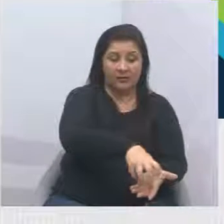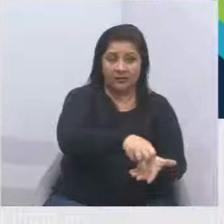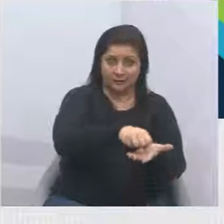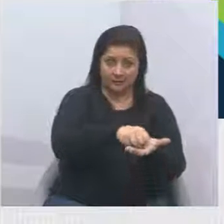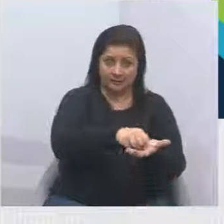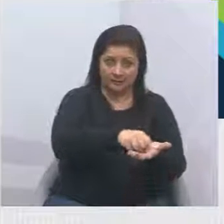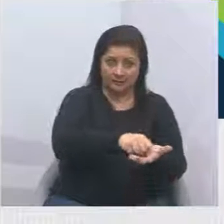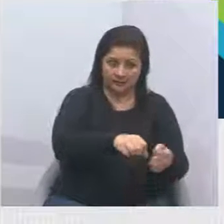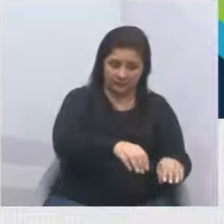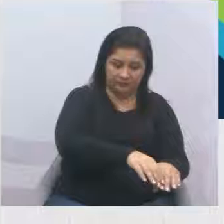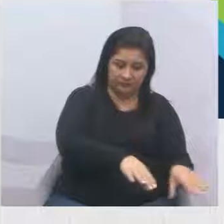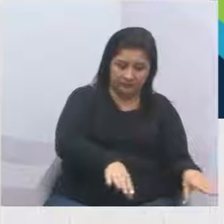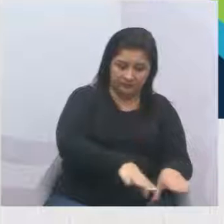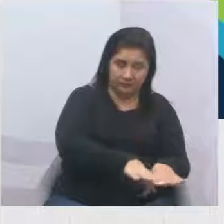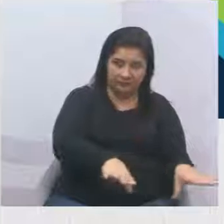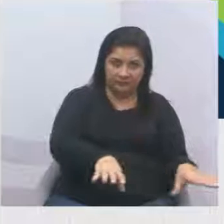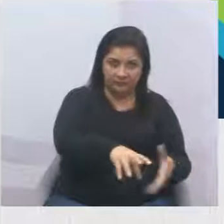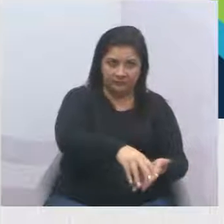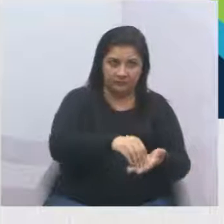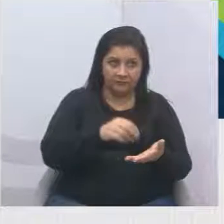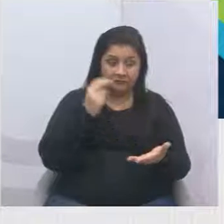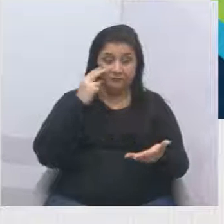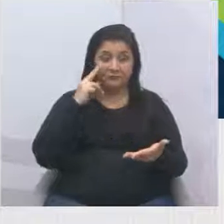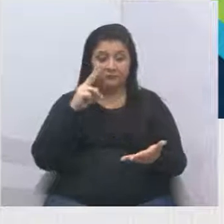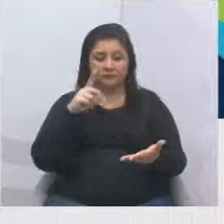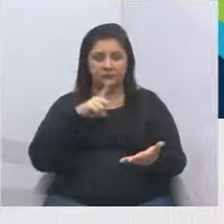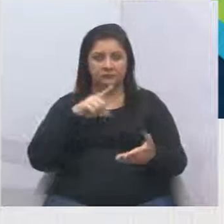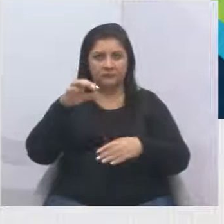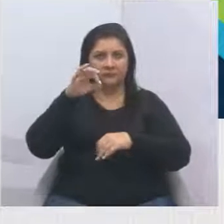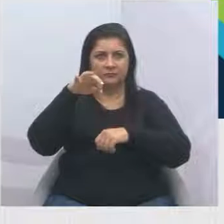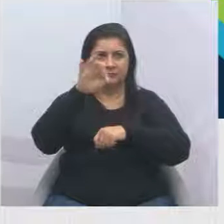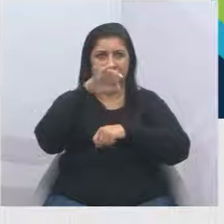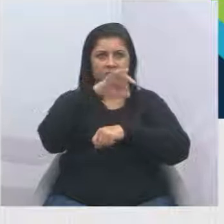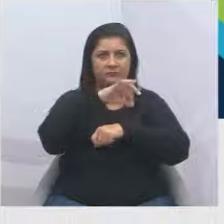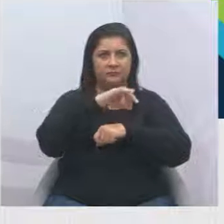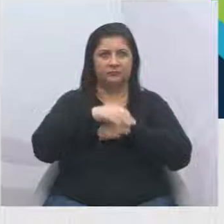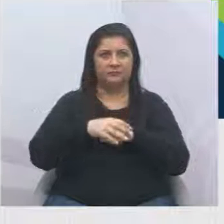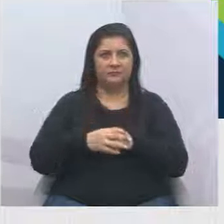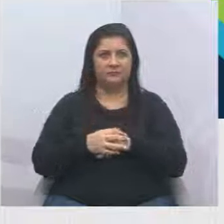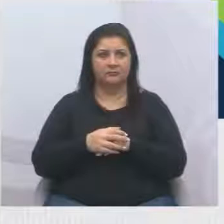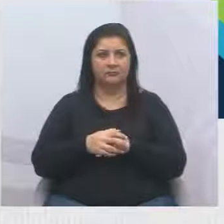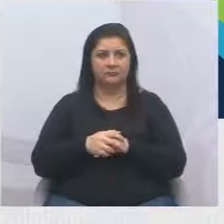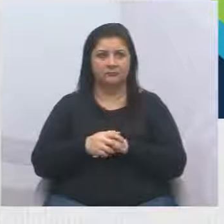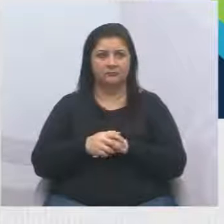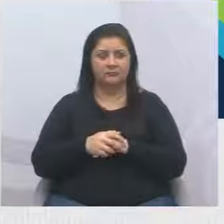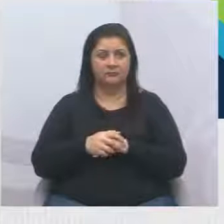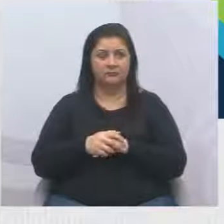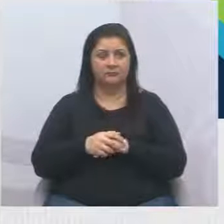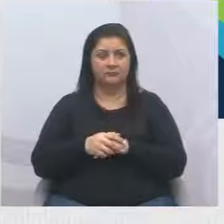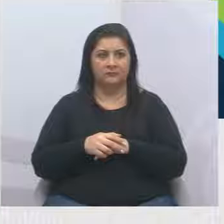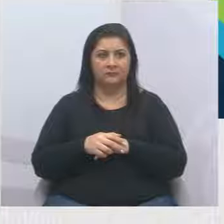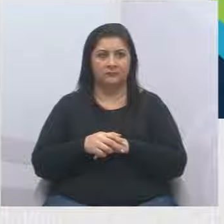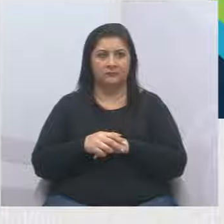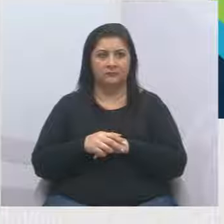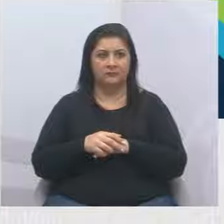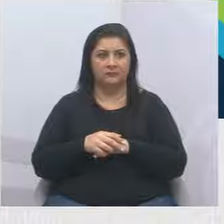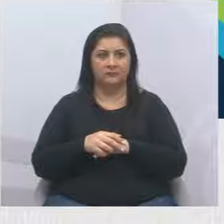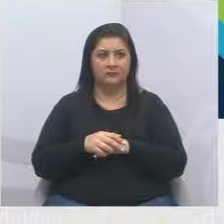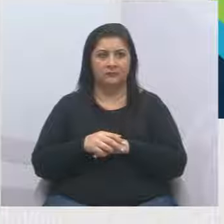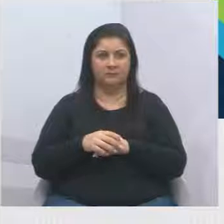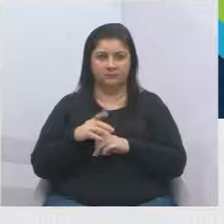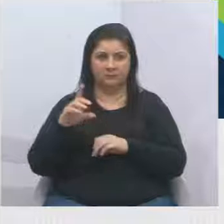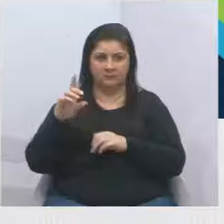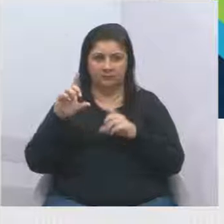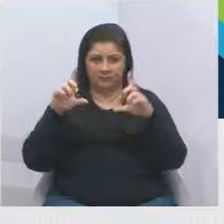chão, você nota a presença de insetos mortos. E, coincidentemente, ali, a da